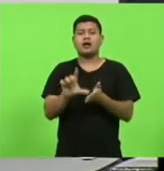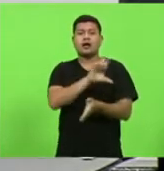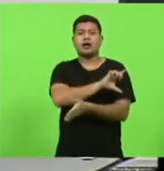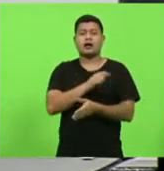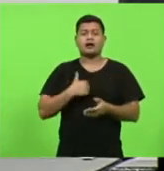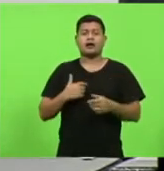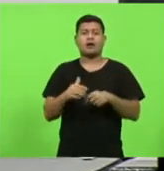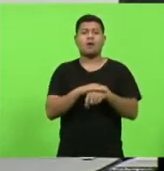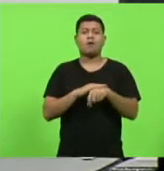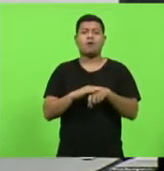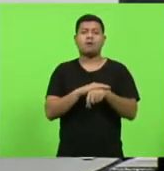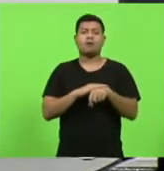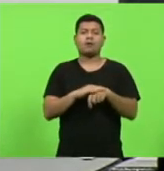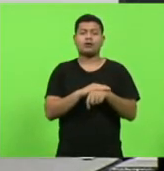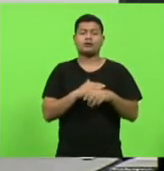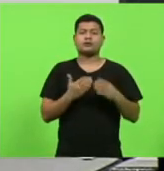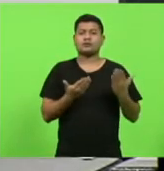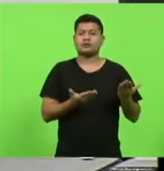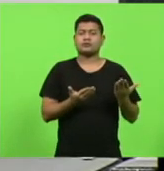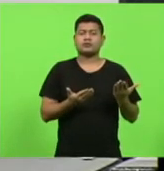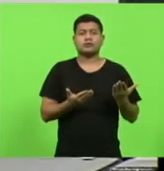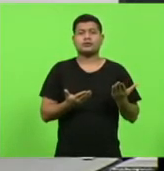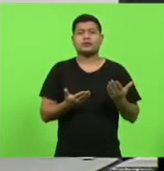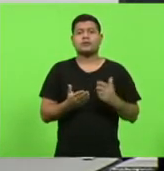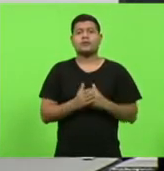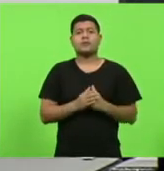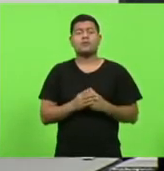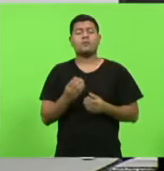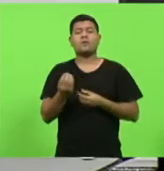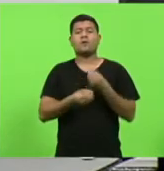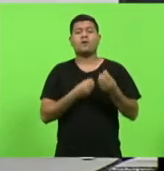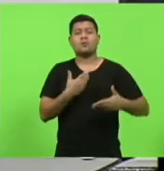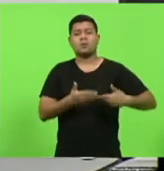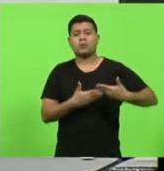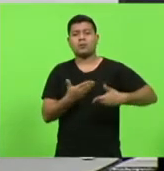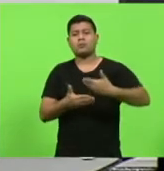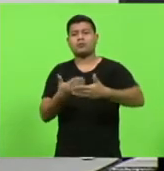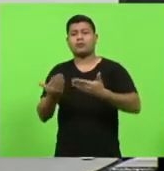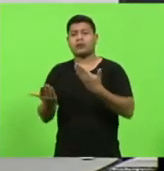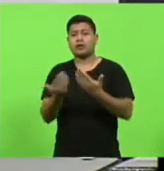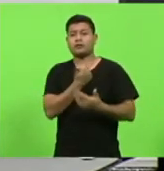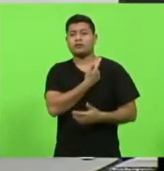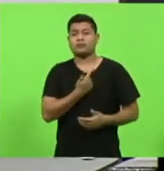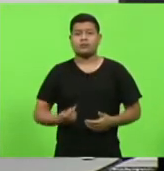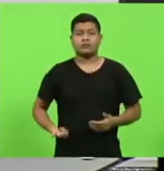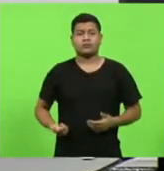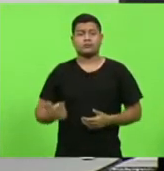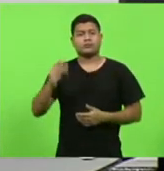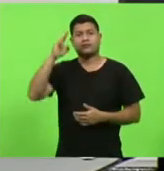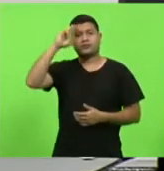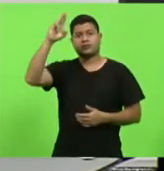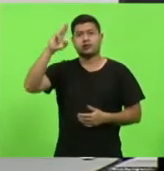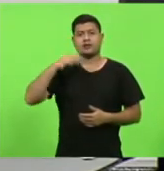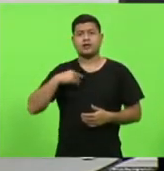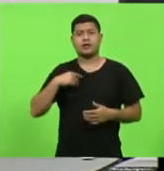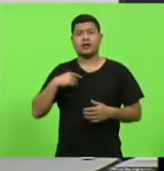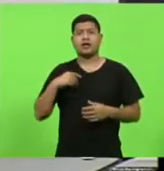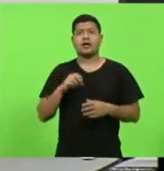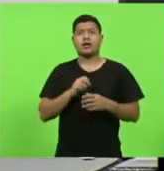cafezinho, o que que levou o governador a sair daqui de Santa